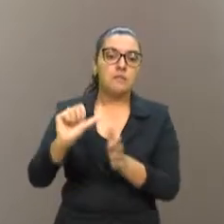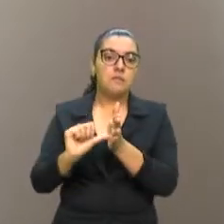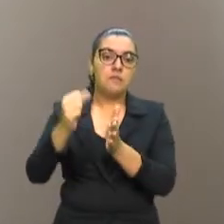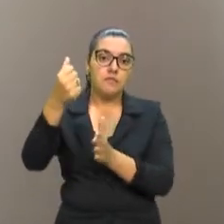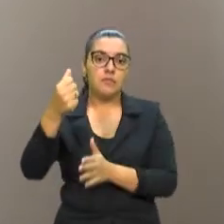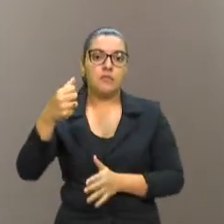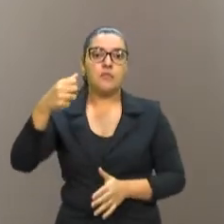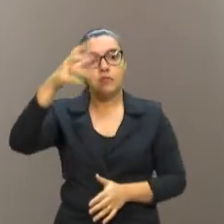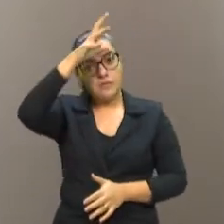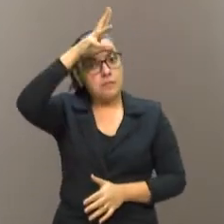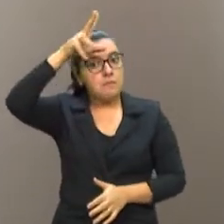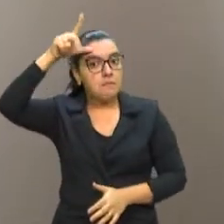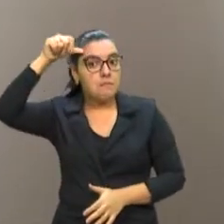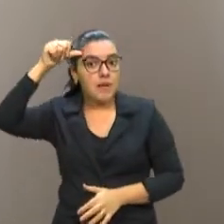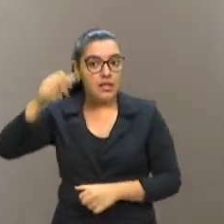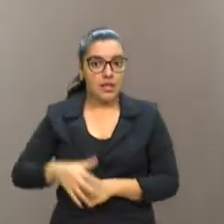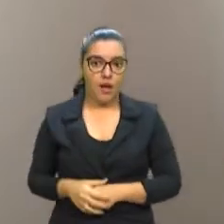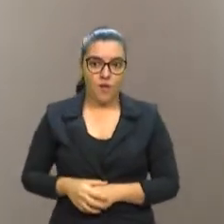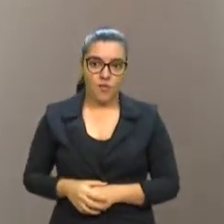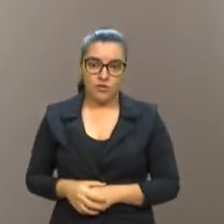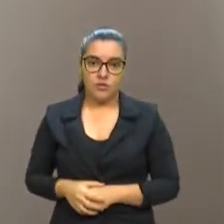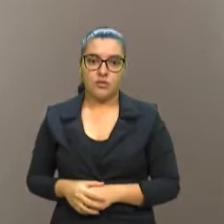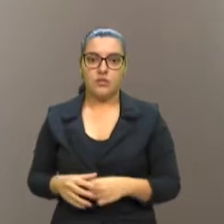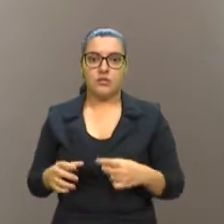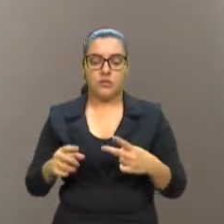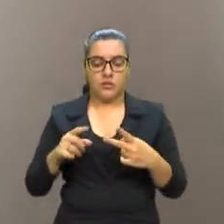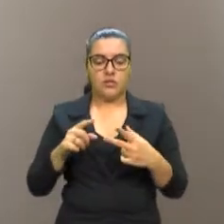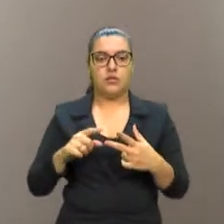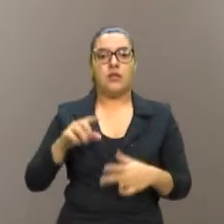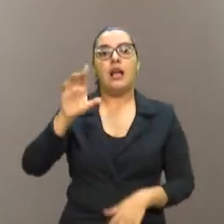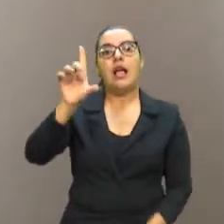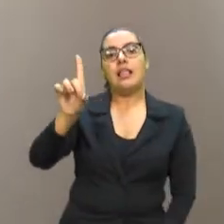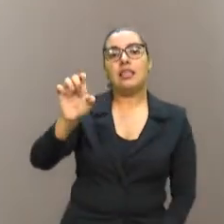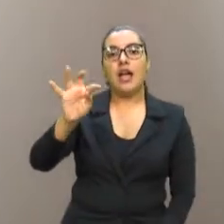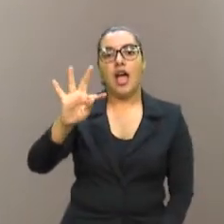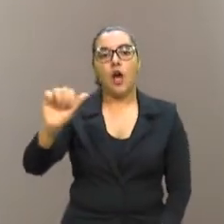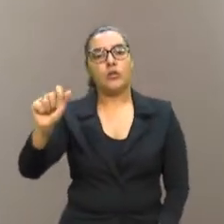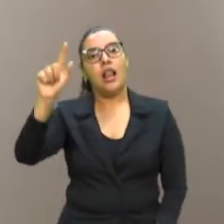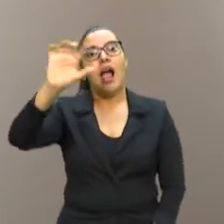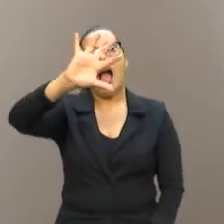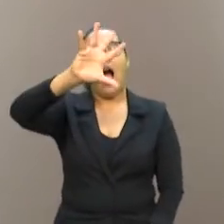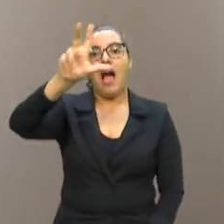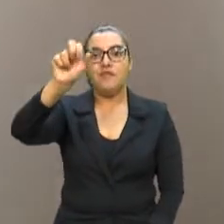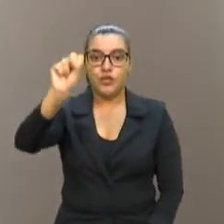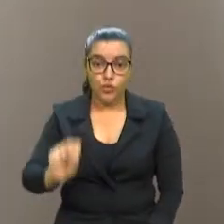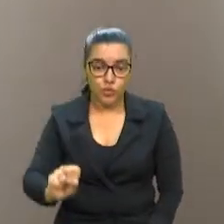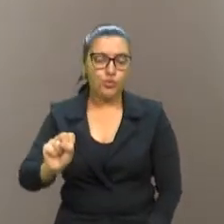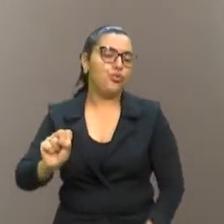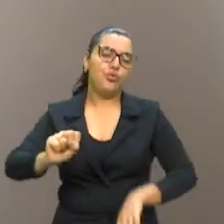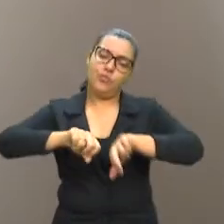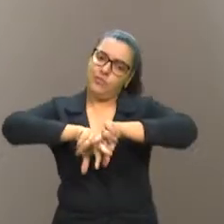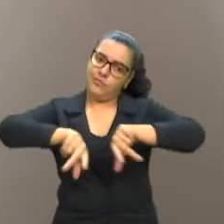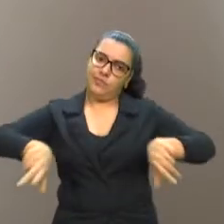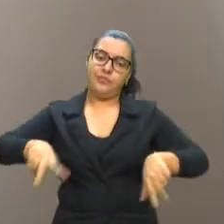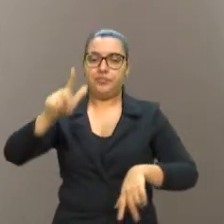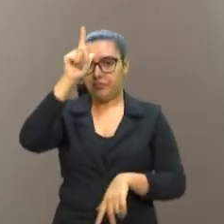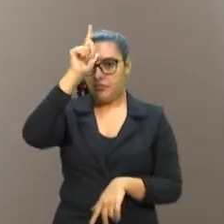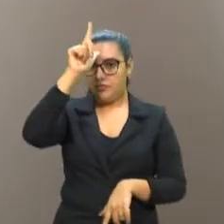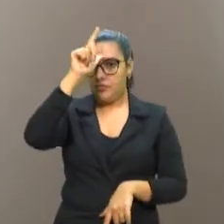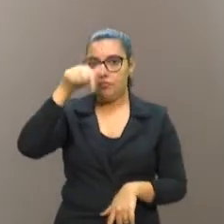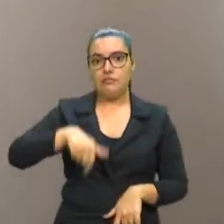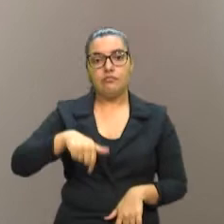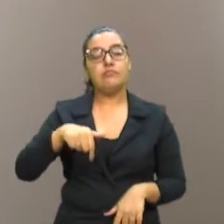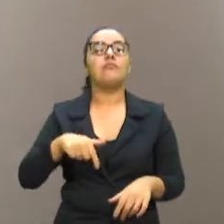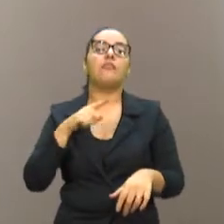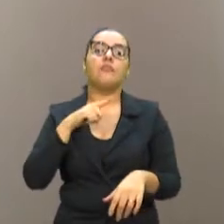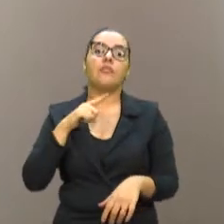Manaus. A variante Delta na África do Sul e assim vai, né? A Alemanha, a